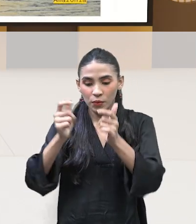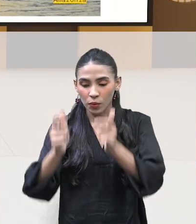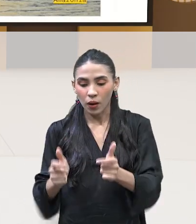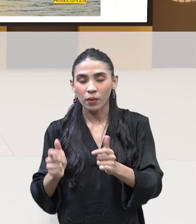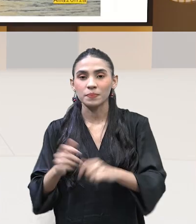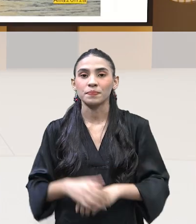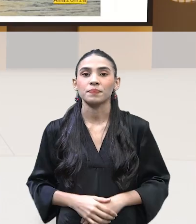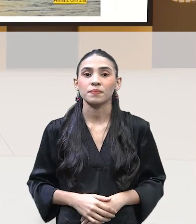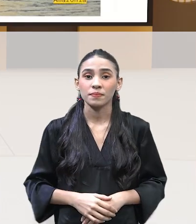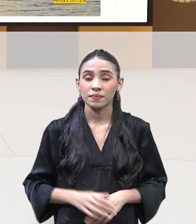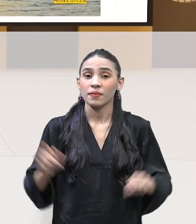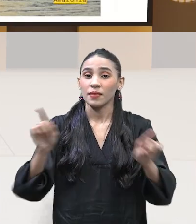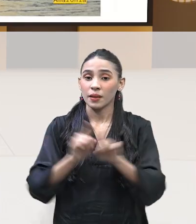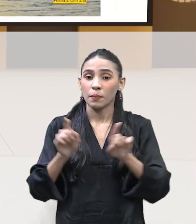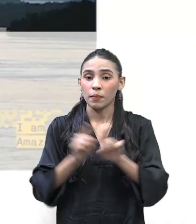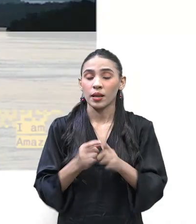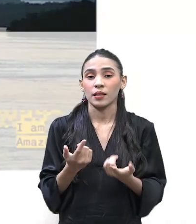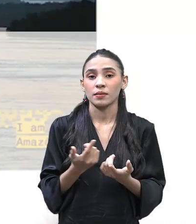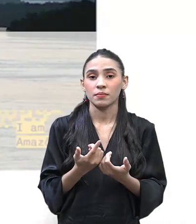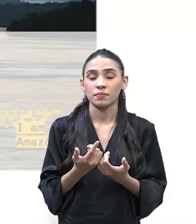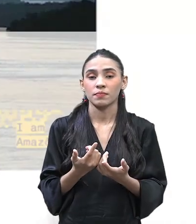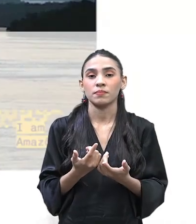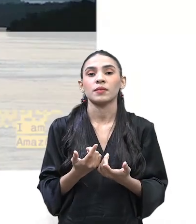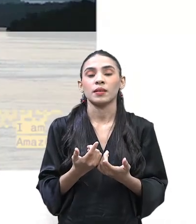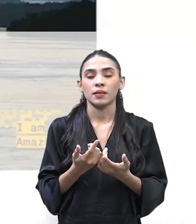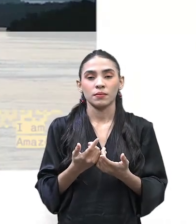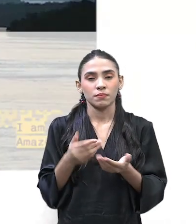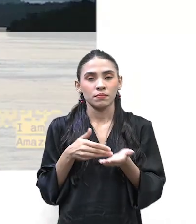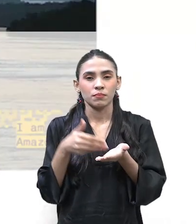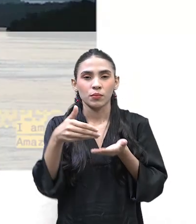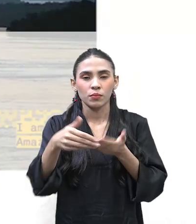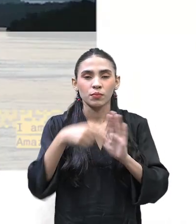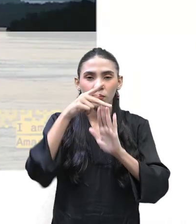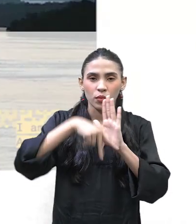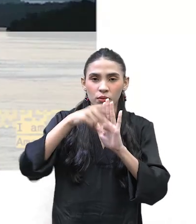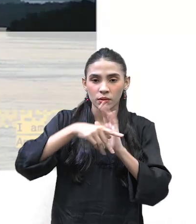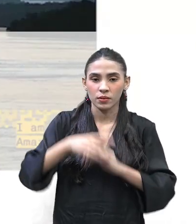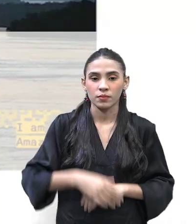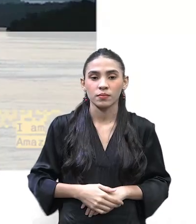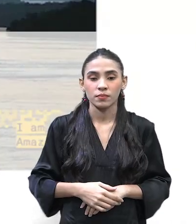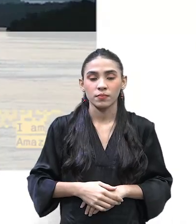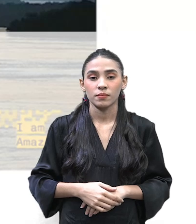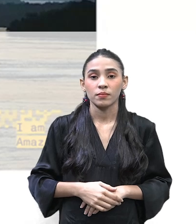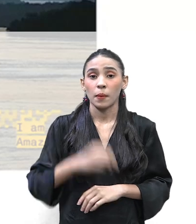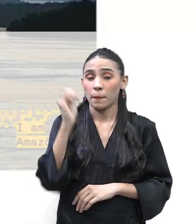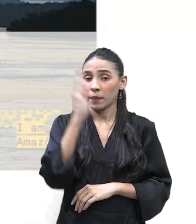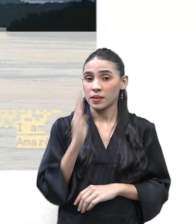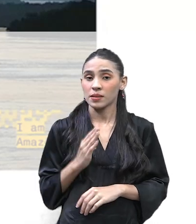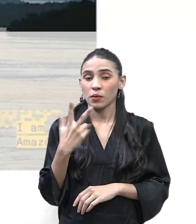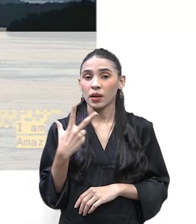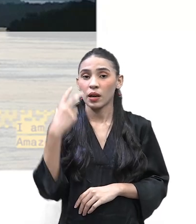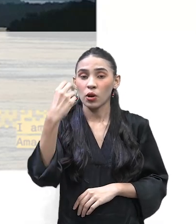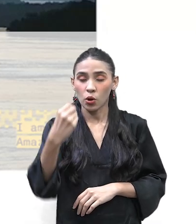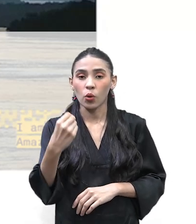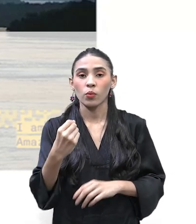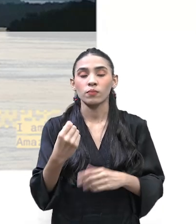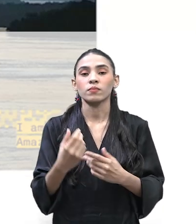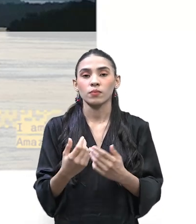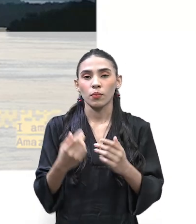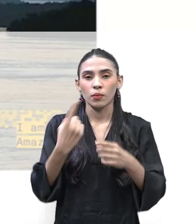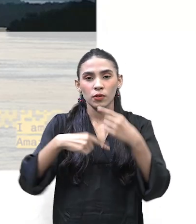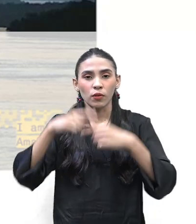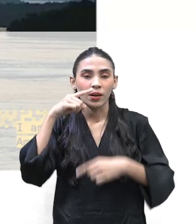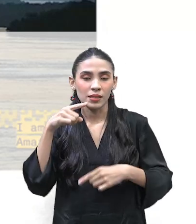local, né? Ressaltando a seriedade e a solidez dessa iniciativa, o Origens Brasil ganhou o Prêmio de Inovação